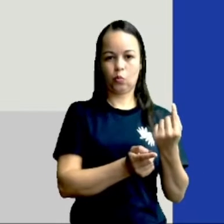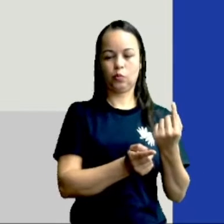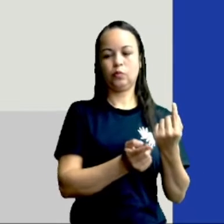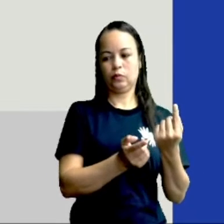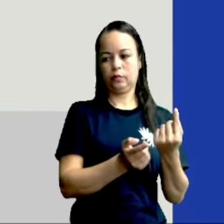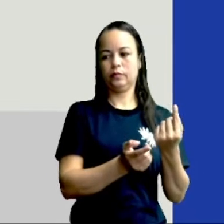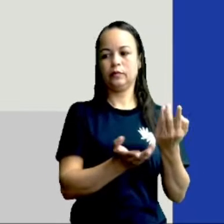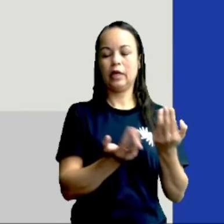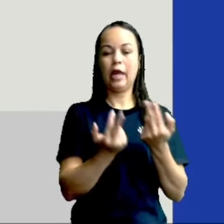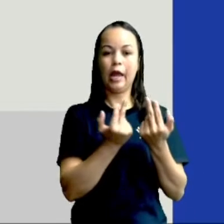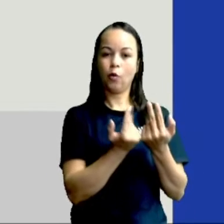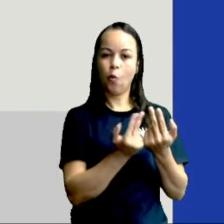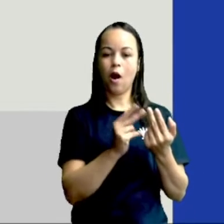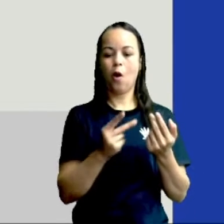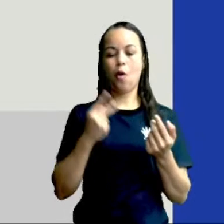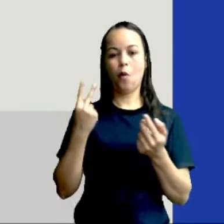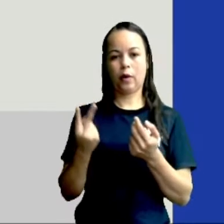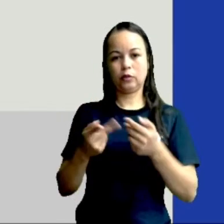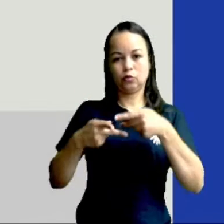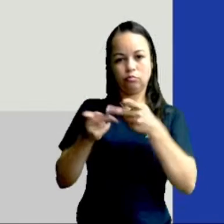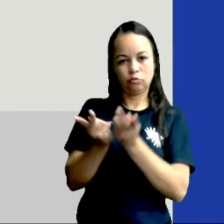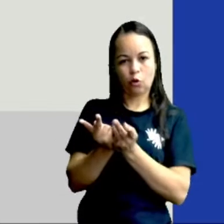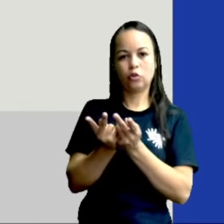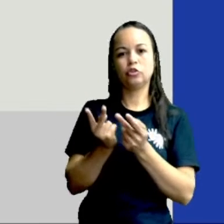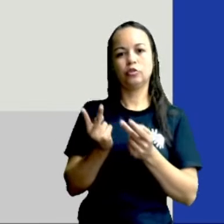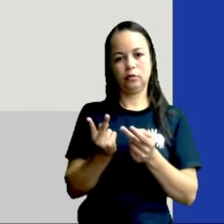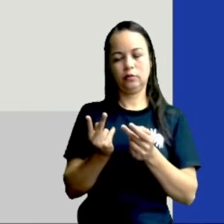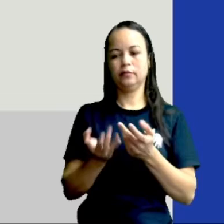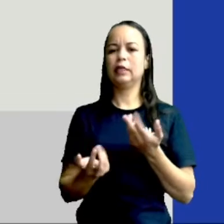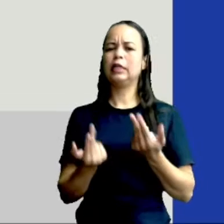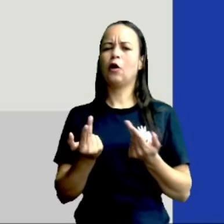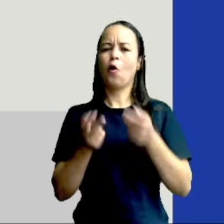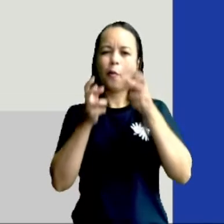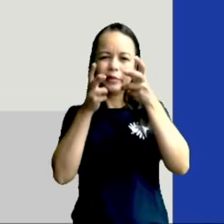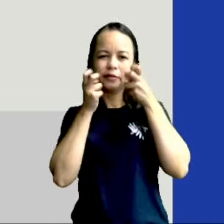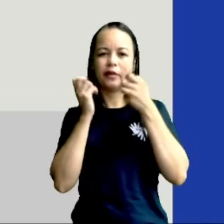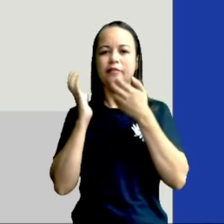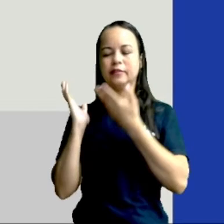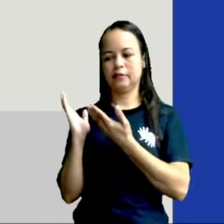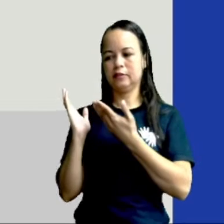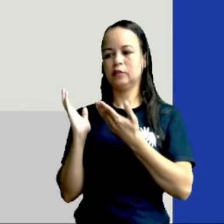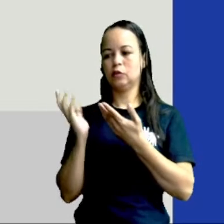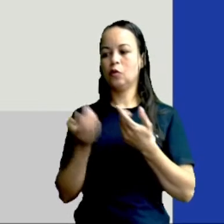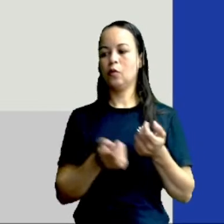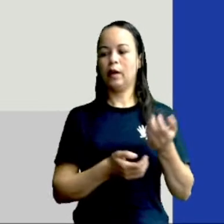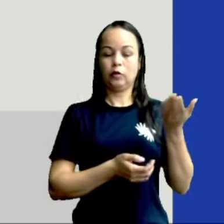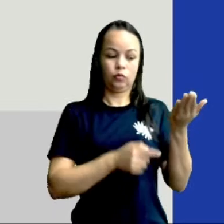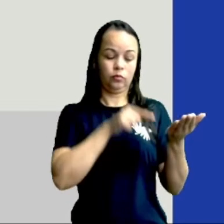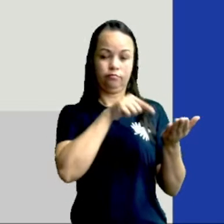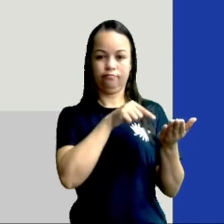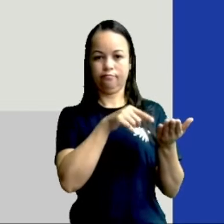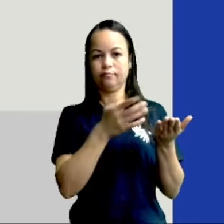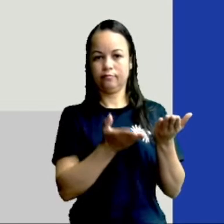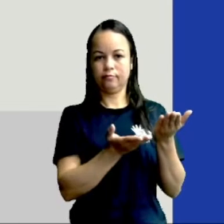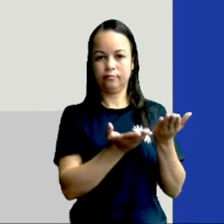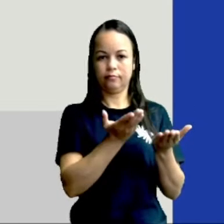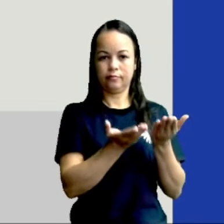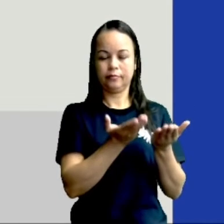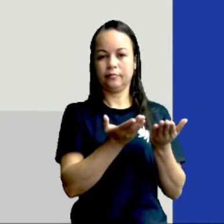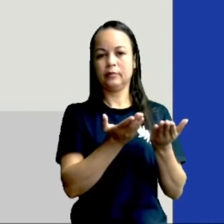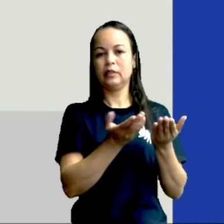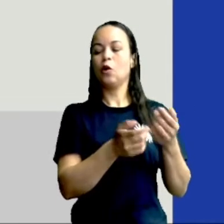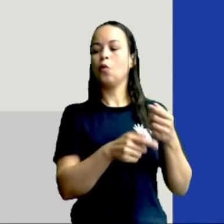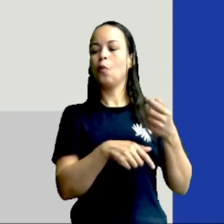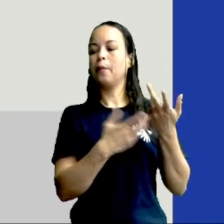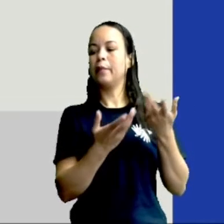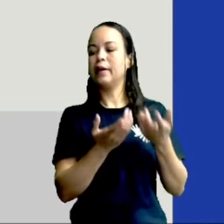peso do prato 1 é igual ao peso do prato 2. A gente pode aí ver, ó, no prato 1 ele bota um peso com